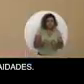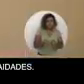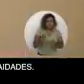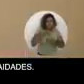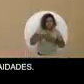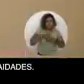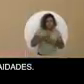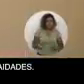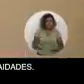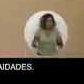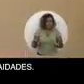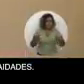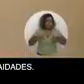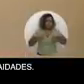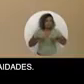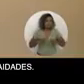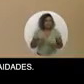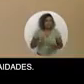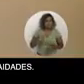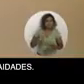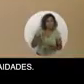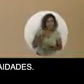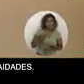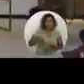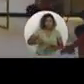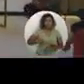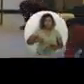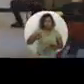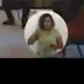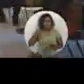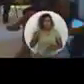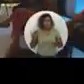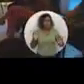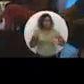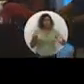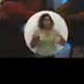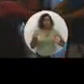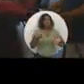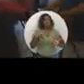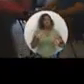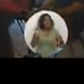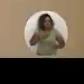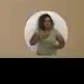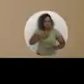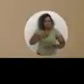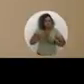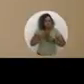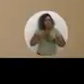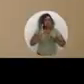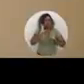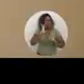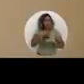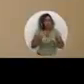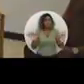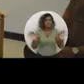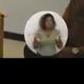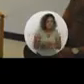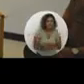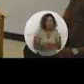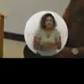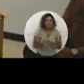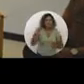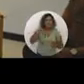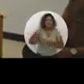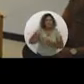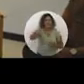orgulho pessoal que me move estar aqui por vaidades. Sim, eu me sinto preparada para ser perfeita. A gente